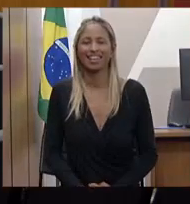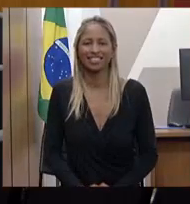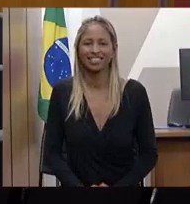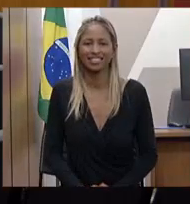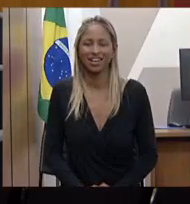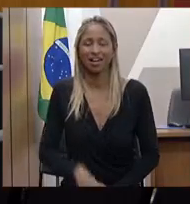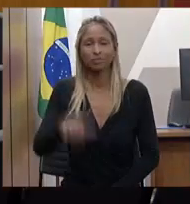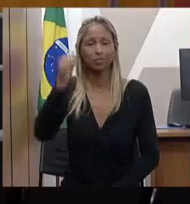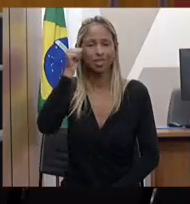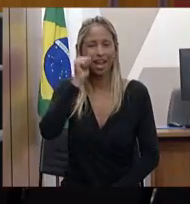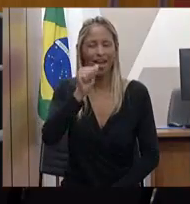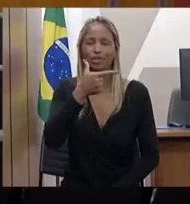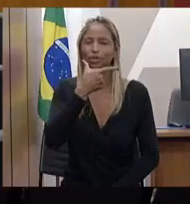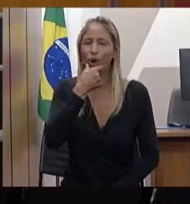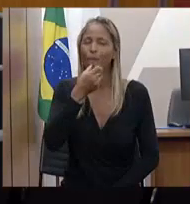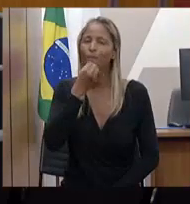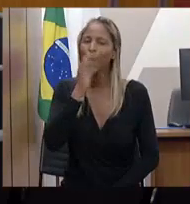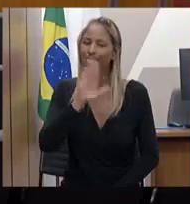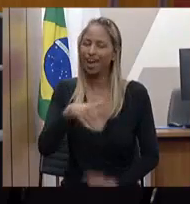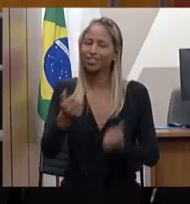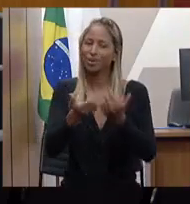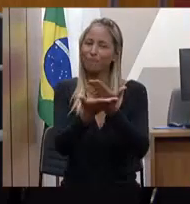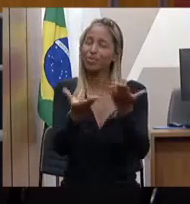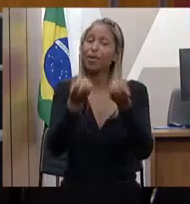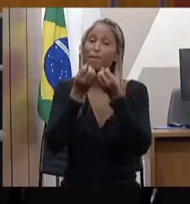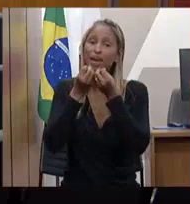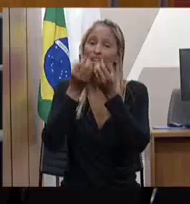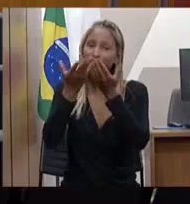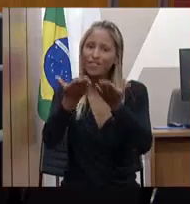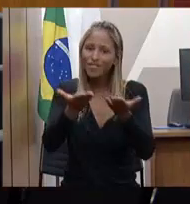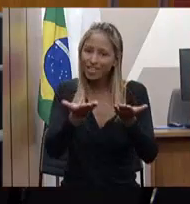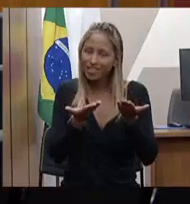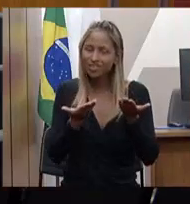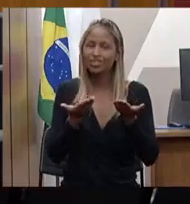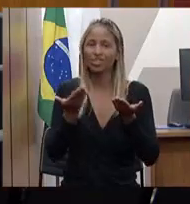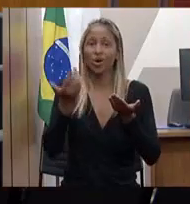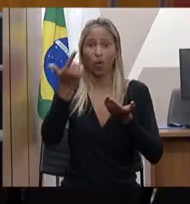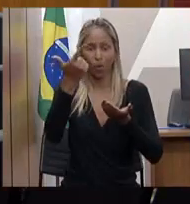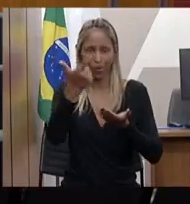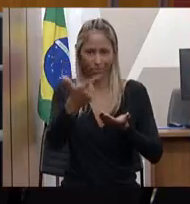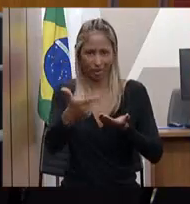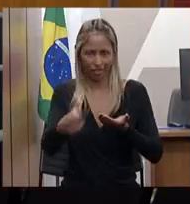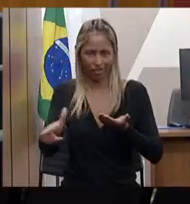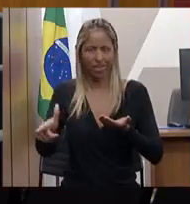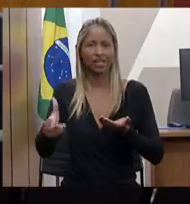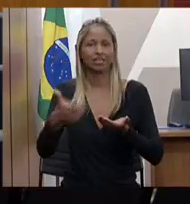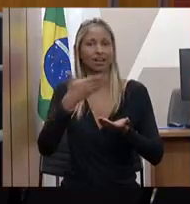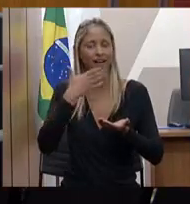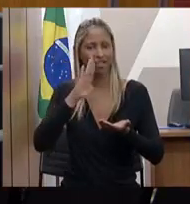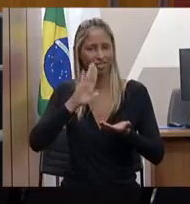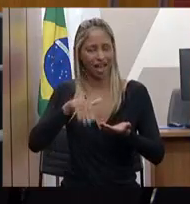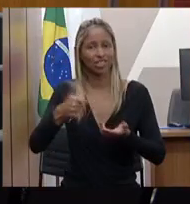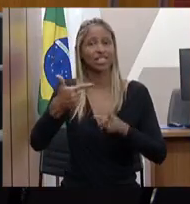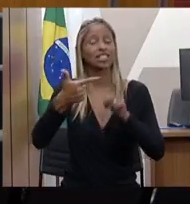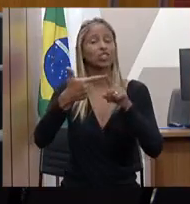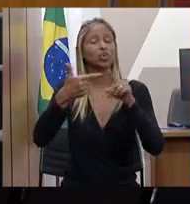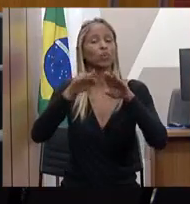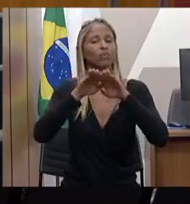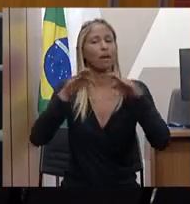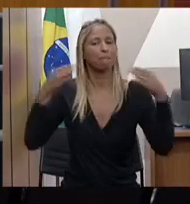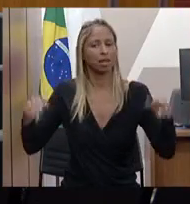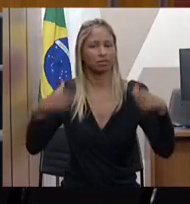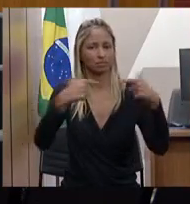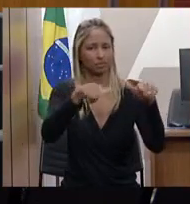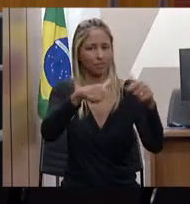tudo bem senhoras e senhores boa tarde sejam bem-vindos daremos início agora fase de Exposições da segunda mesa de trabalho